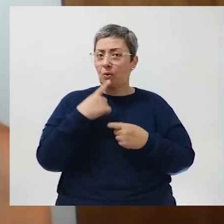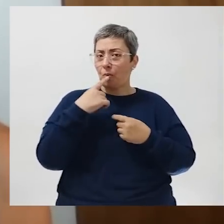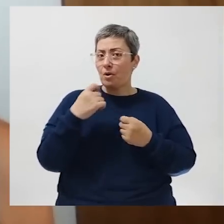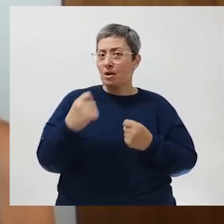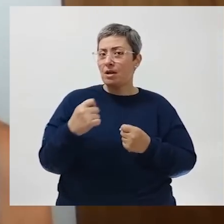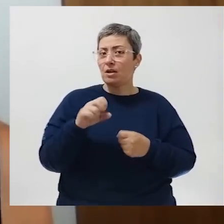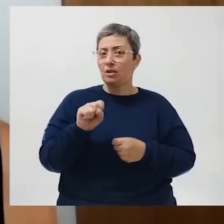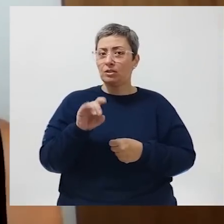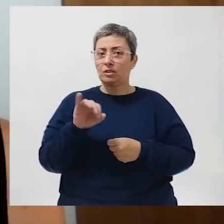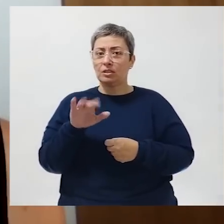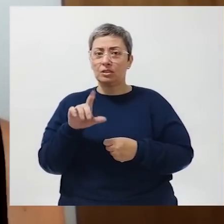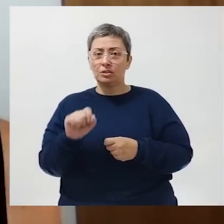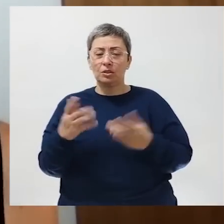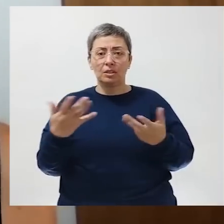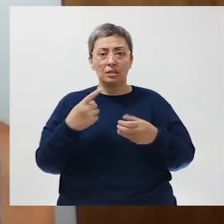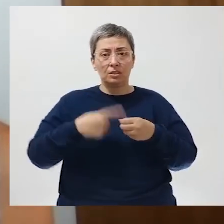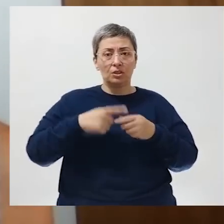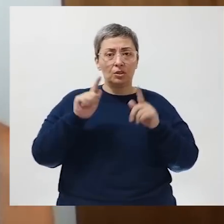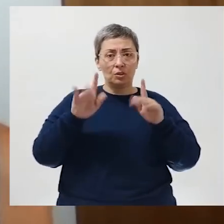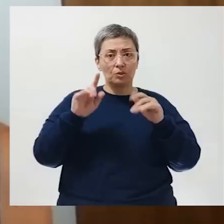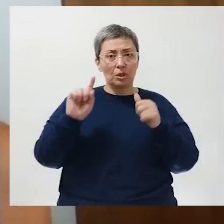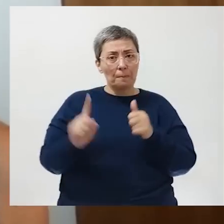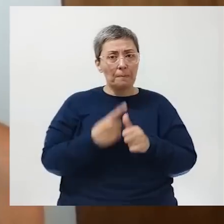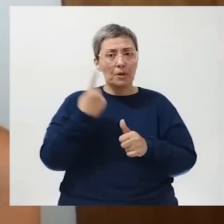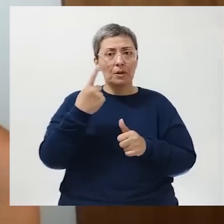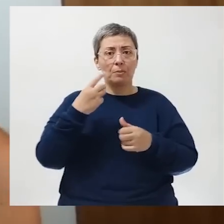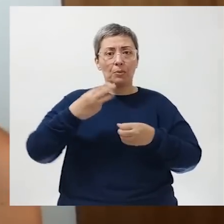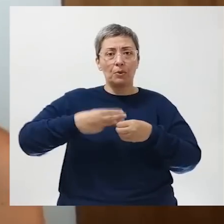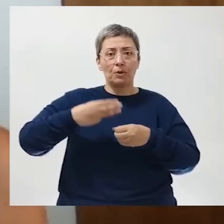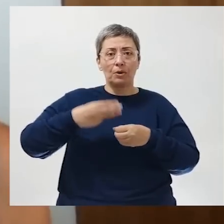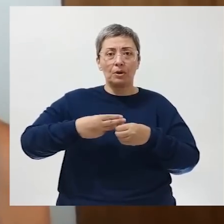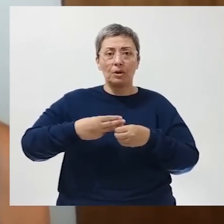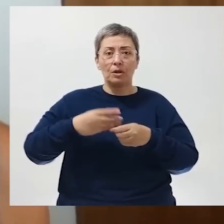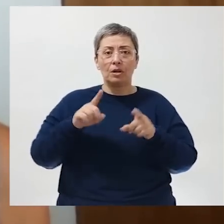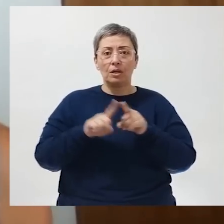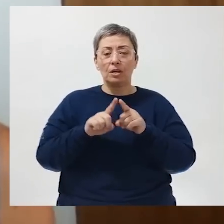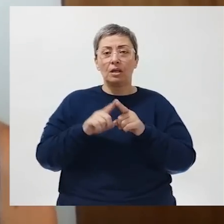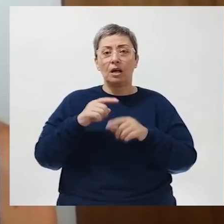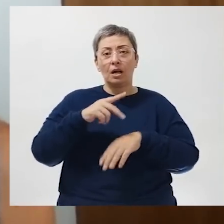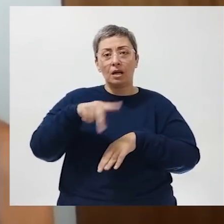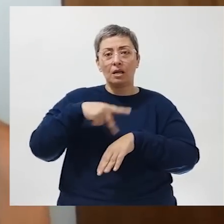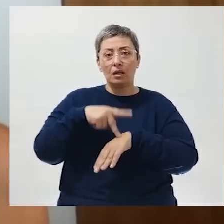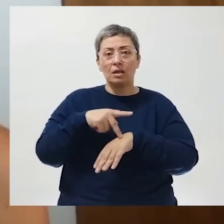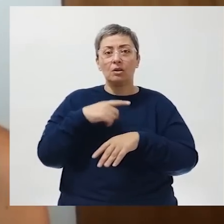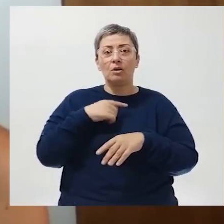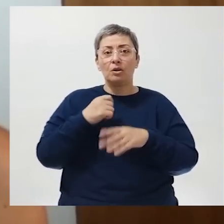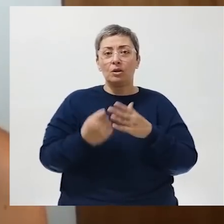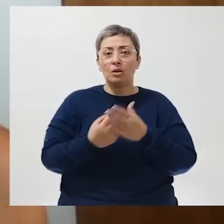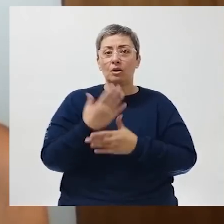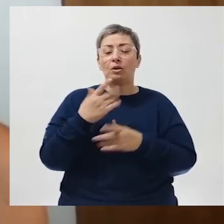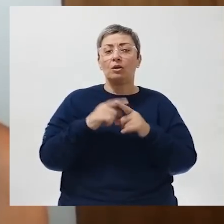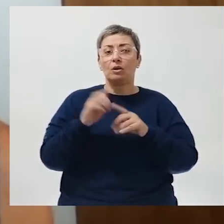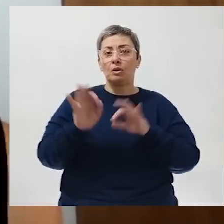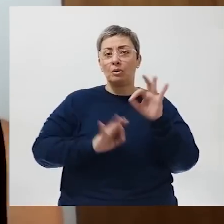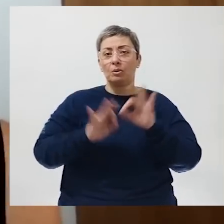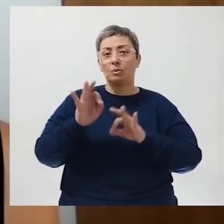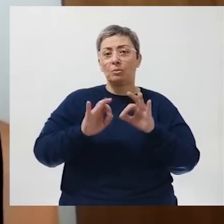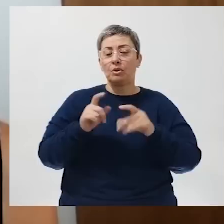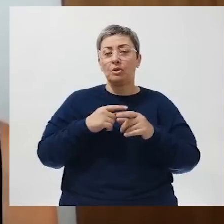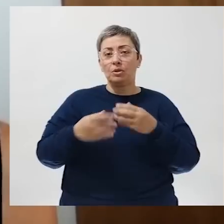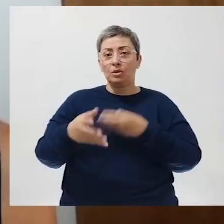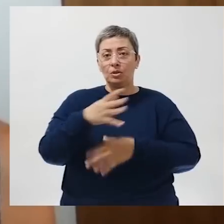sólidos? A cidade de Guarulhos foi um dos primeiros municípios do país a instituir o Plano de